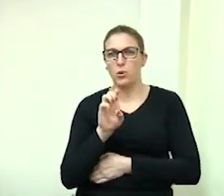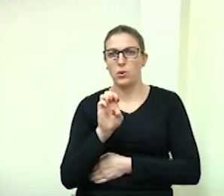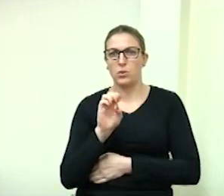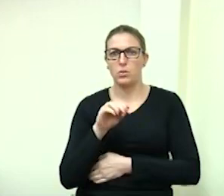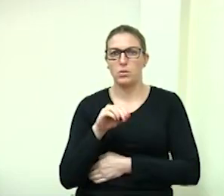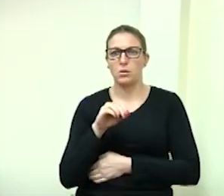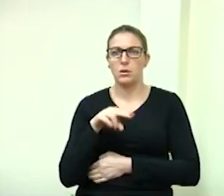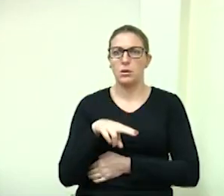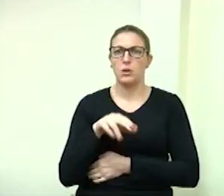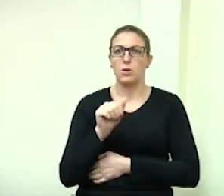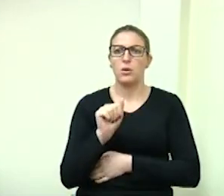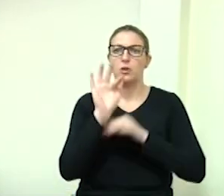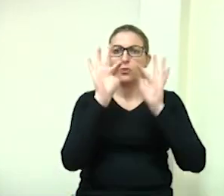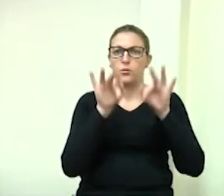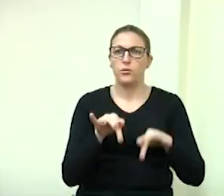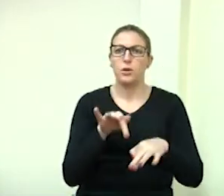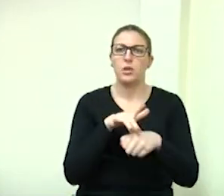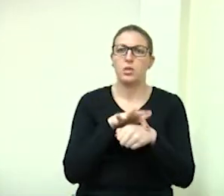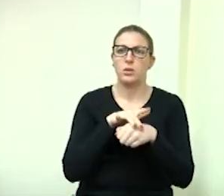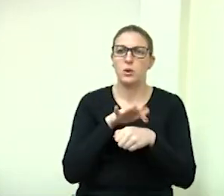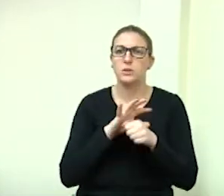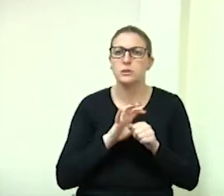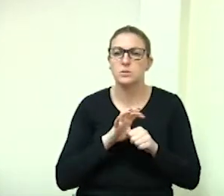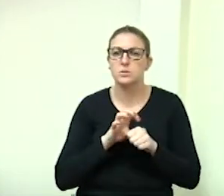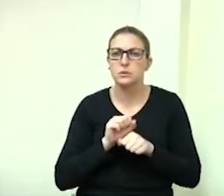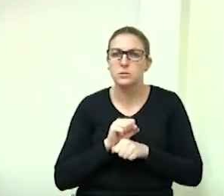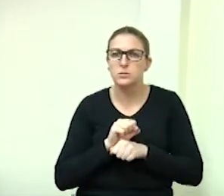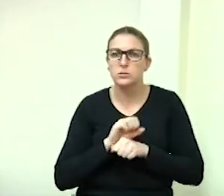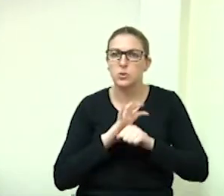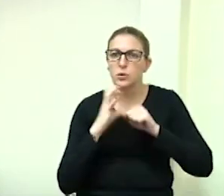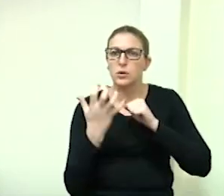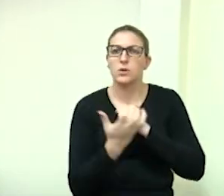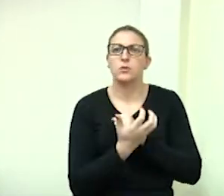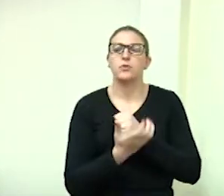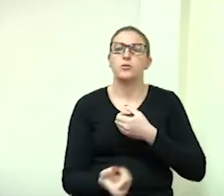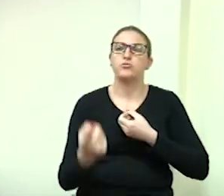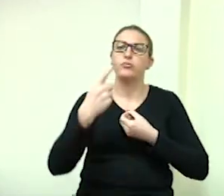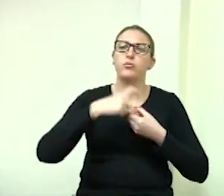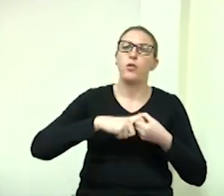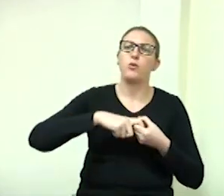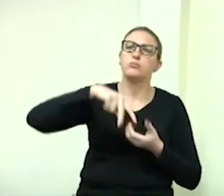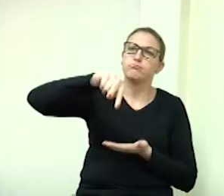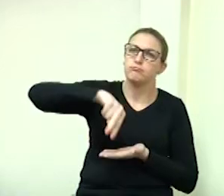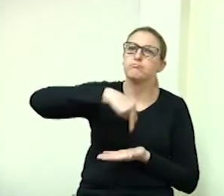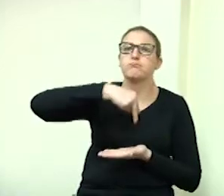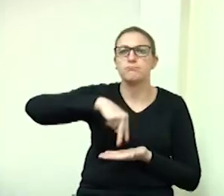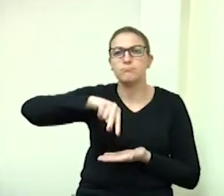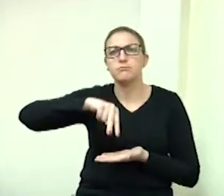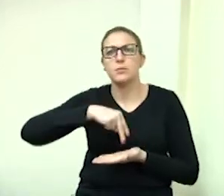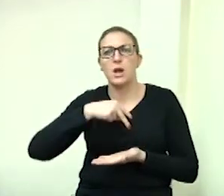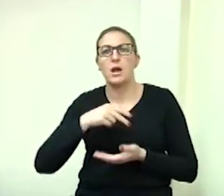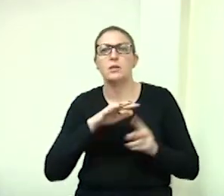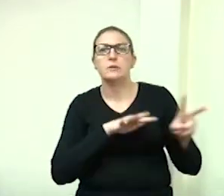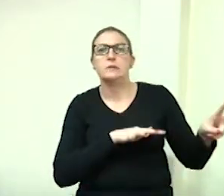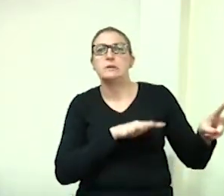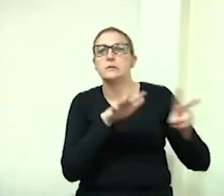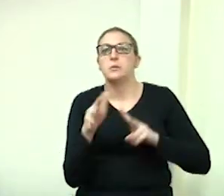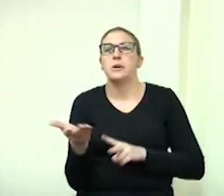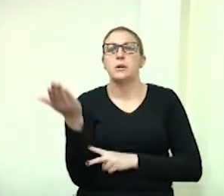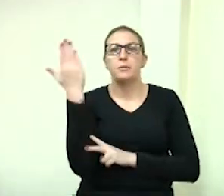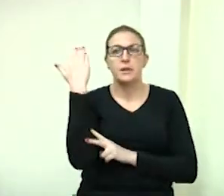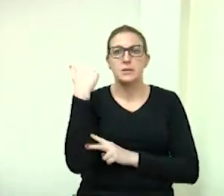bailões por aí na semana passada eu estive aqui né e relatei algumas situações